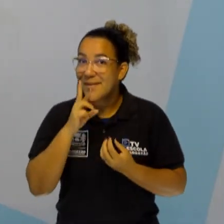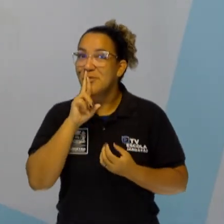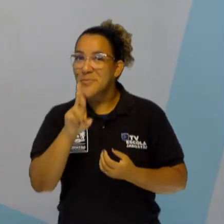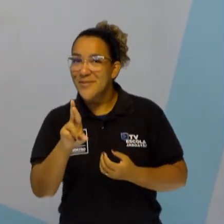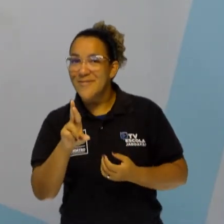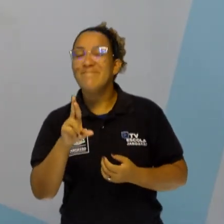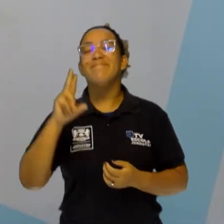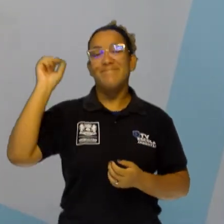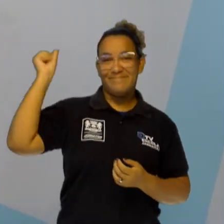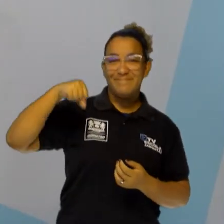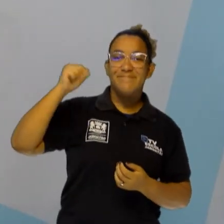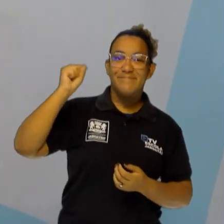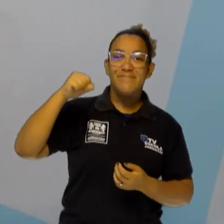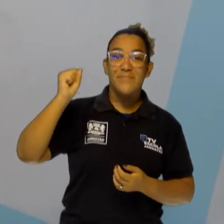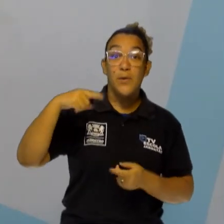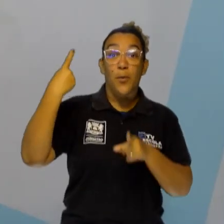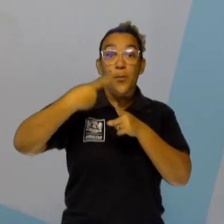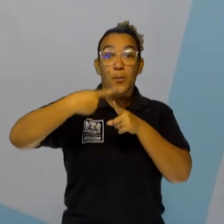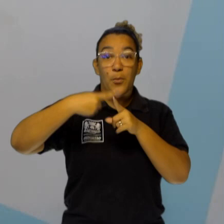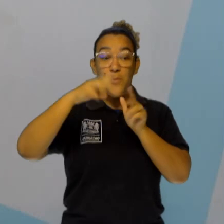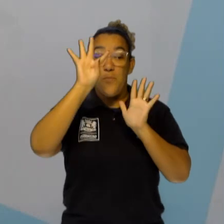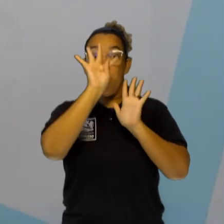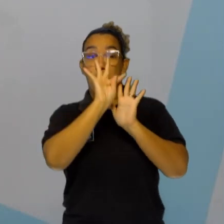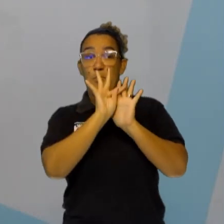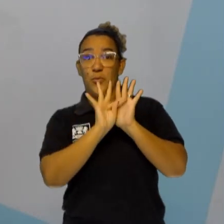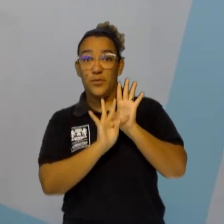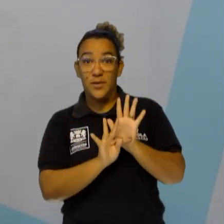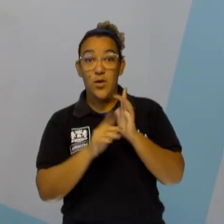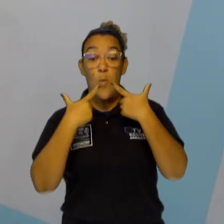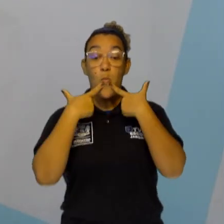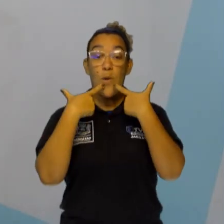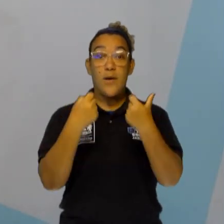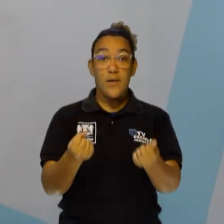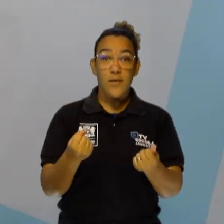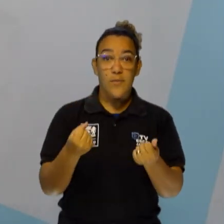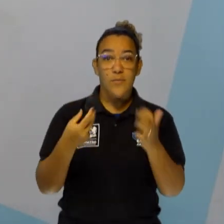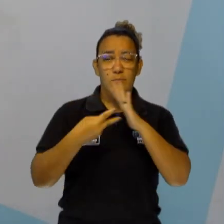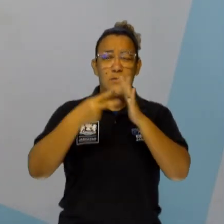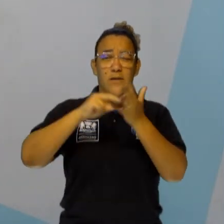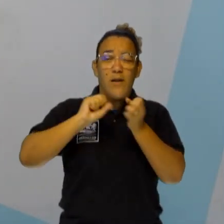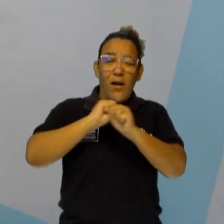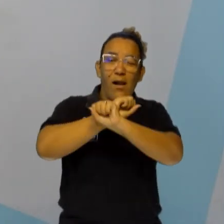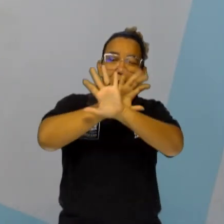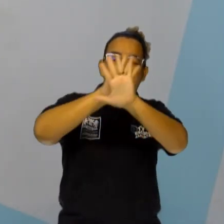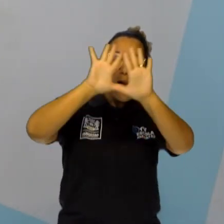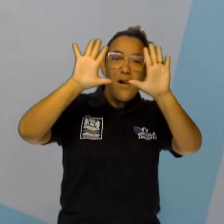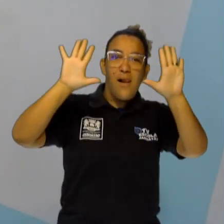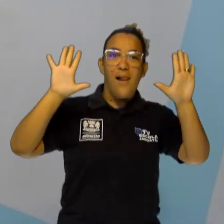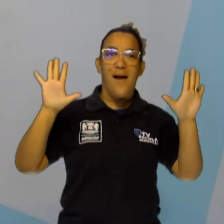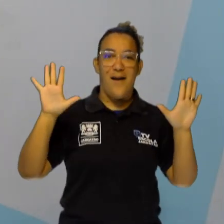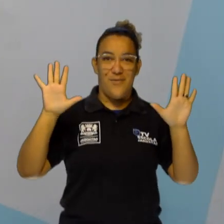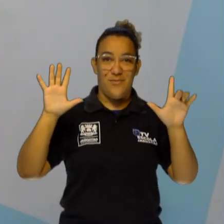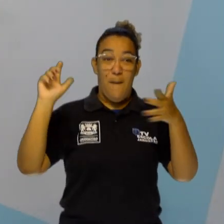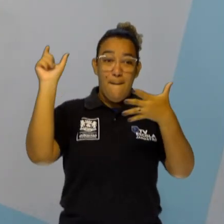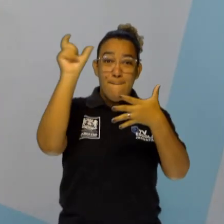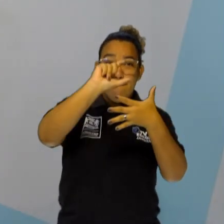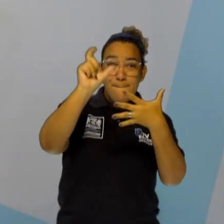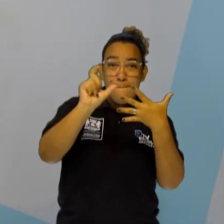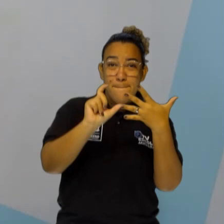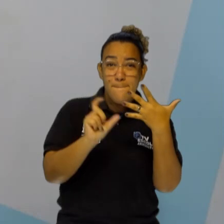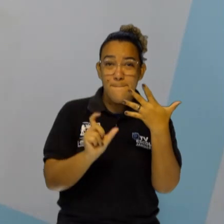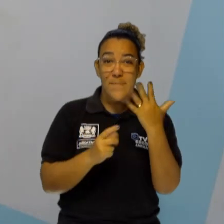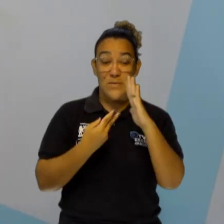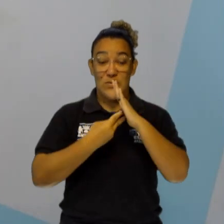olha, nós temos um texto onde realmente existe uma linguagem plurissignificativa. Pluri vem de plural, mais de um